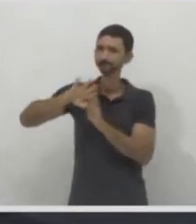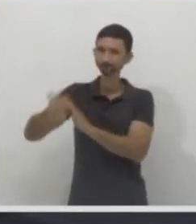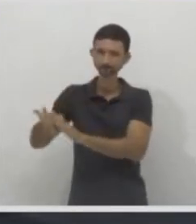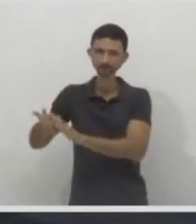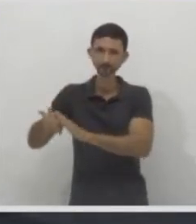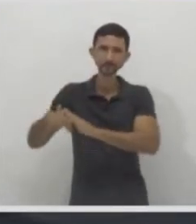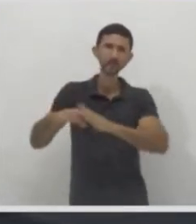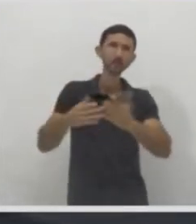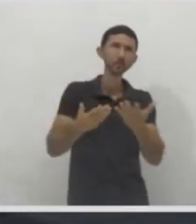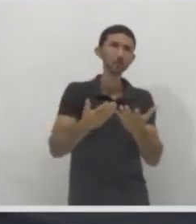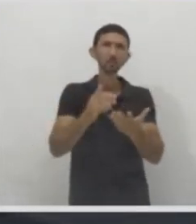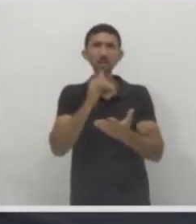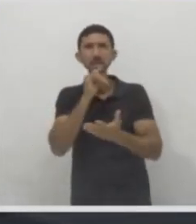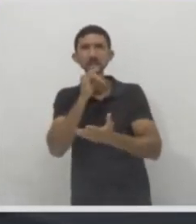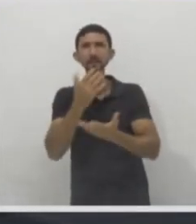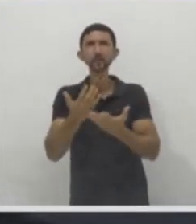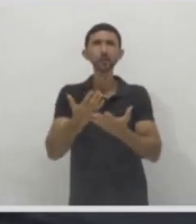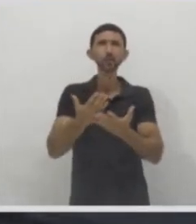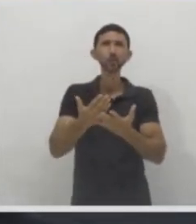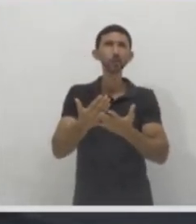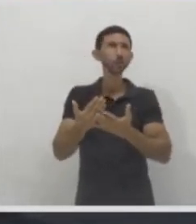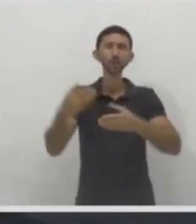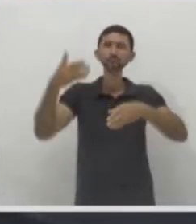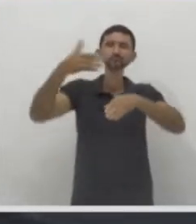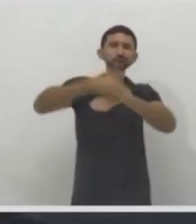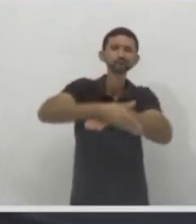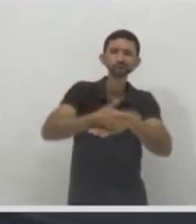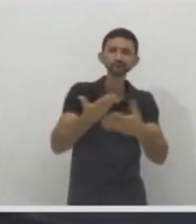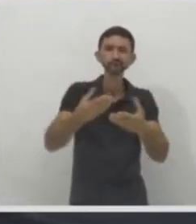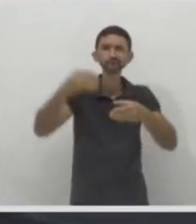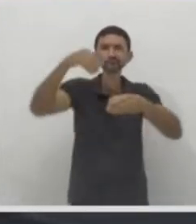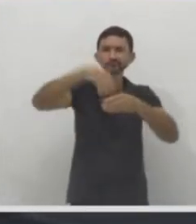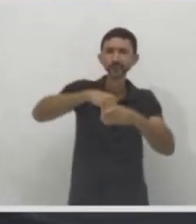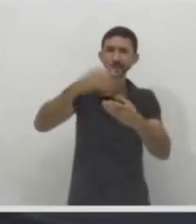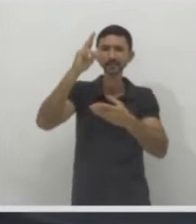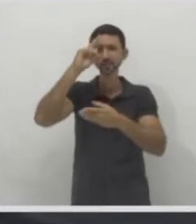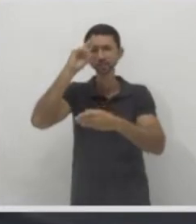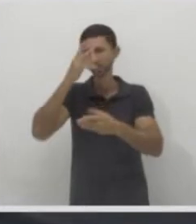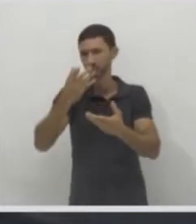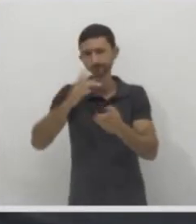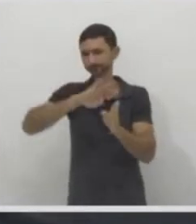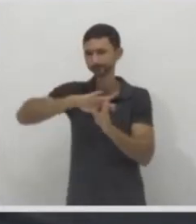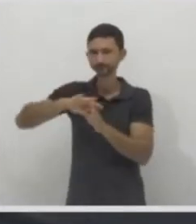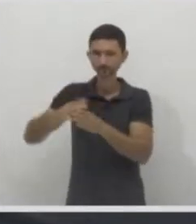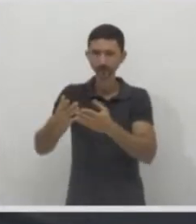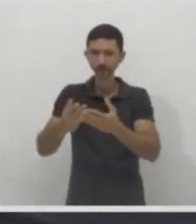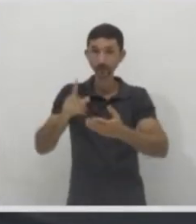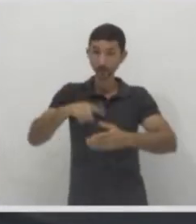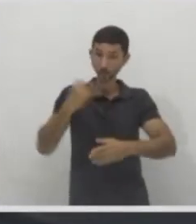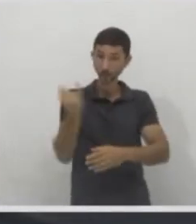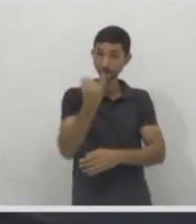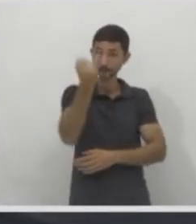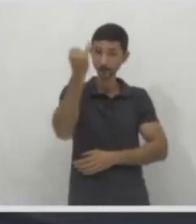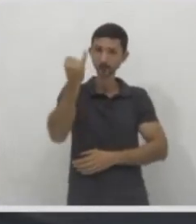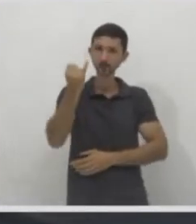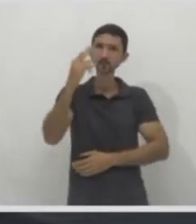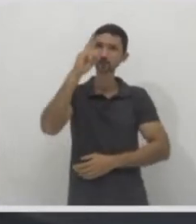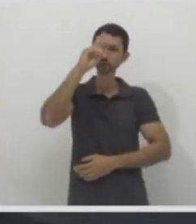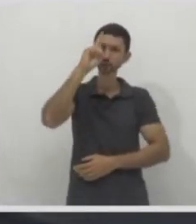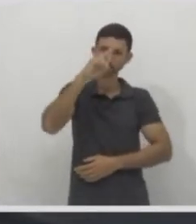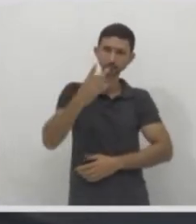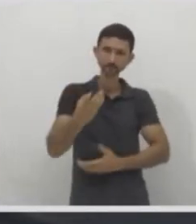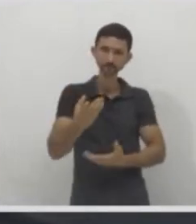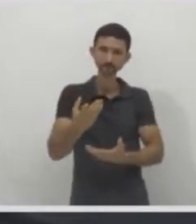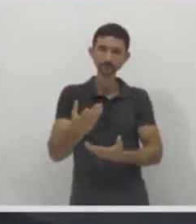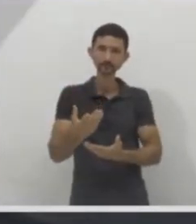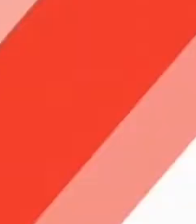se ela não fizesse parte da nossa história, e muito pelo contrário, é um momento de extrema importância da nossa história. Então